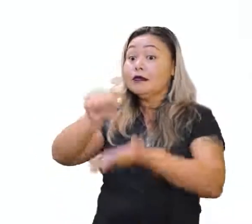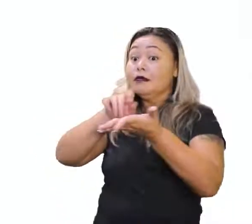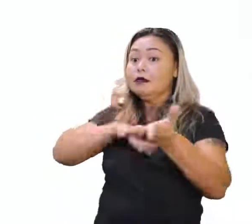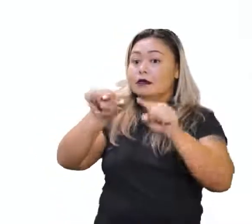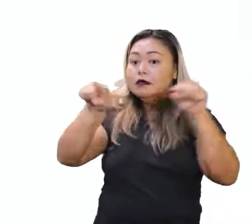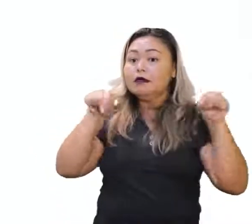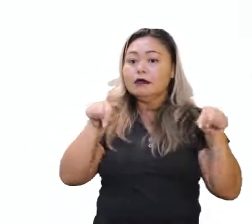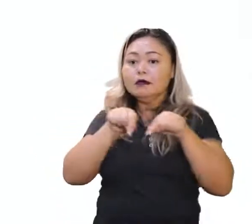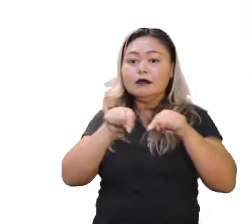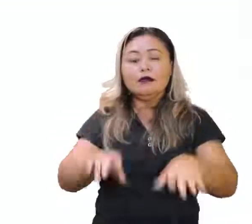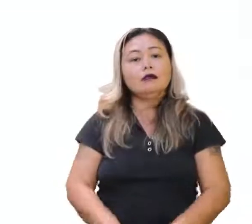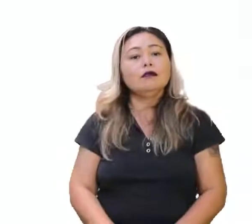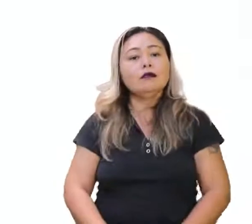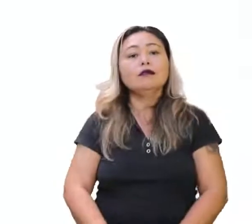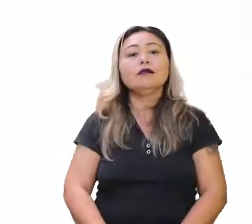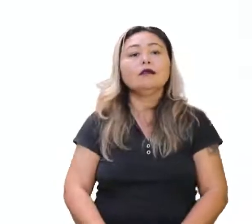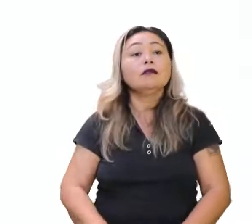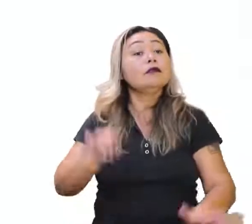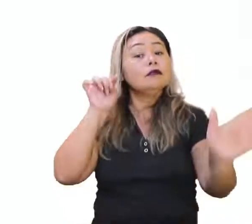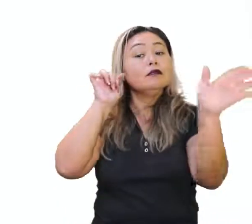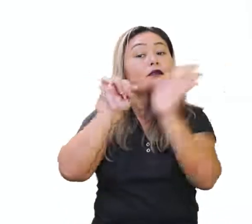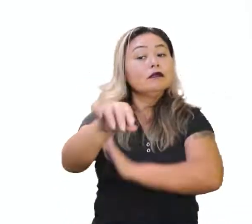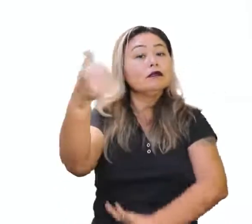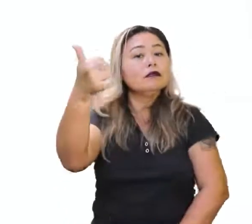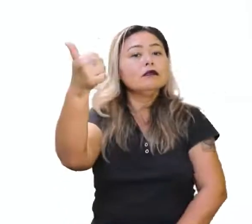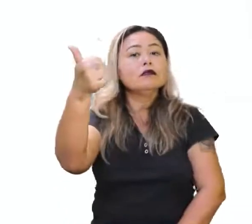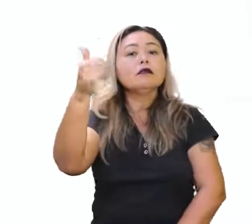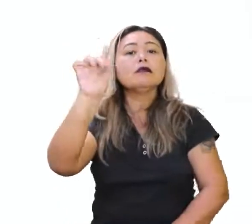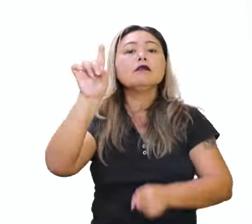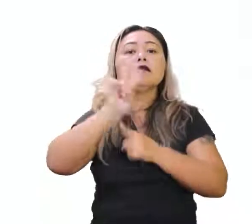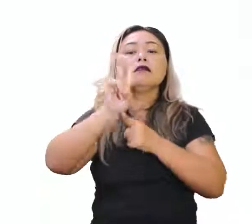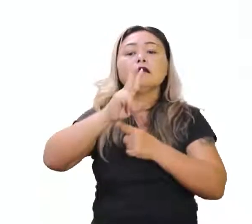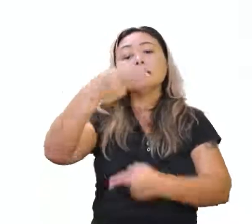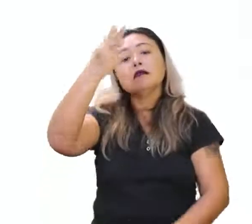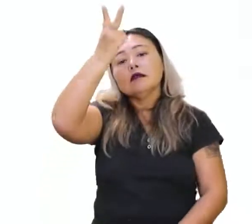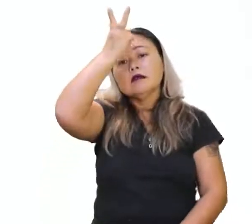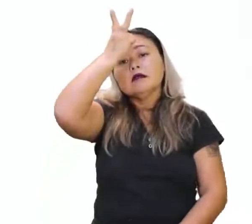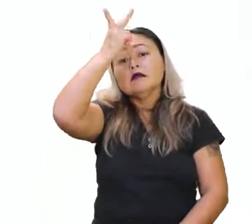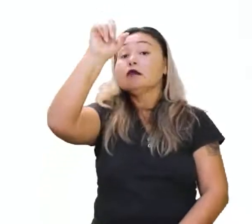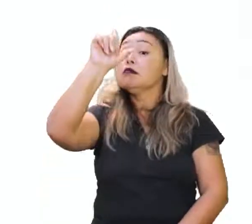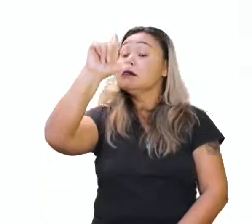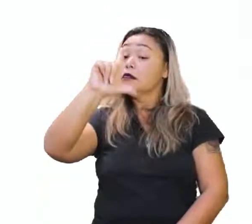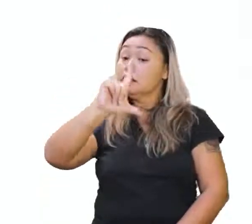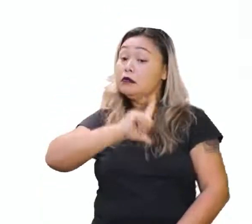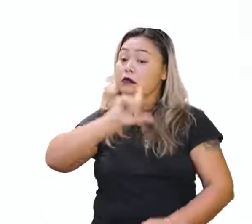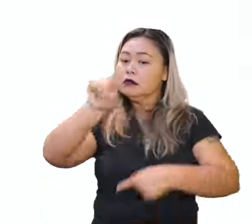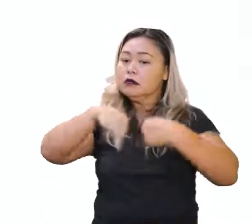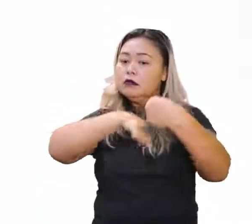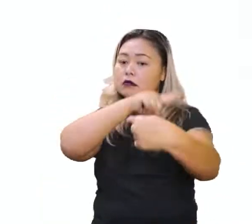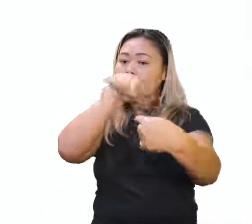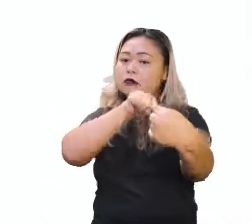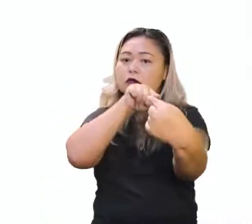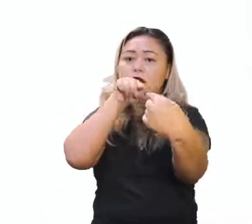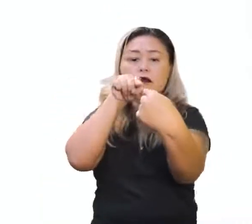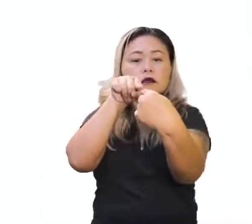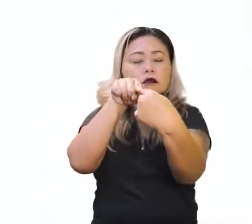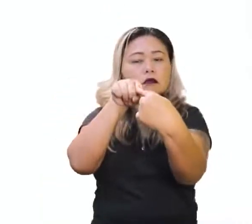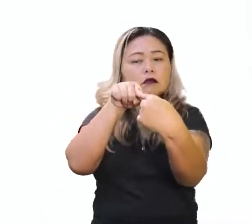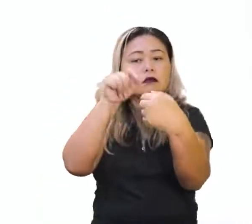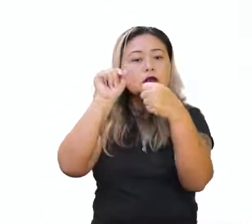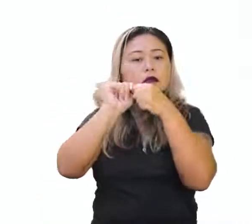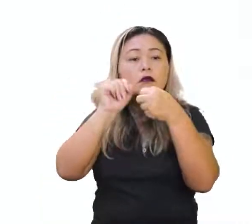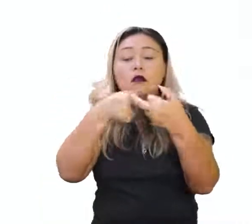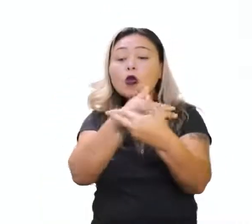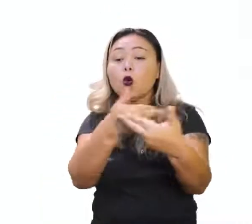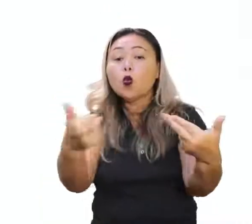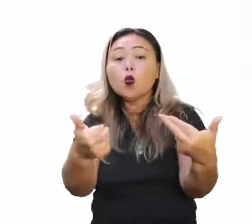Atividade de sala. Vamos lá para a primeira questão? A criação de cabras tem como objetivo a produção